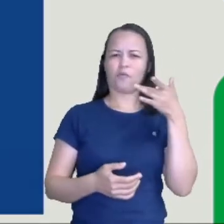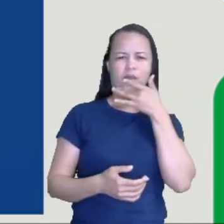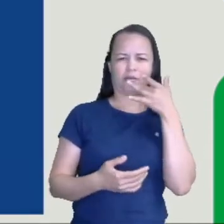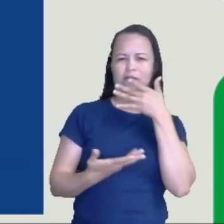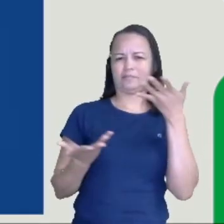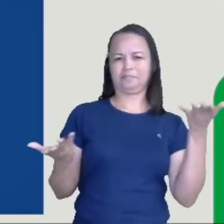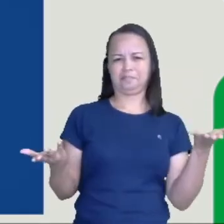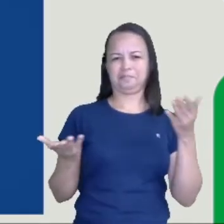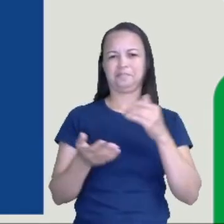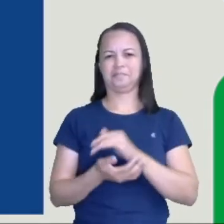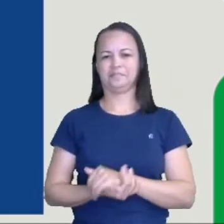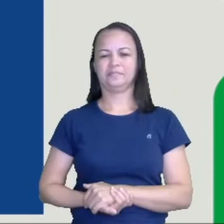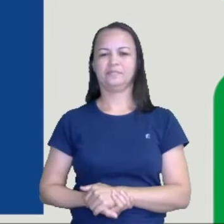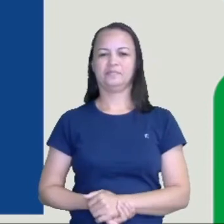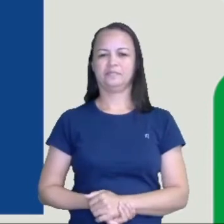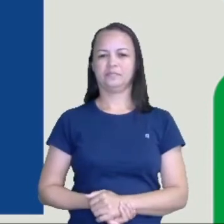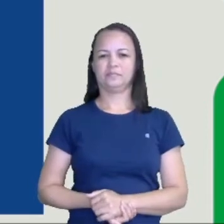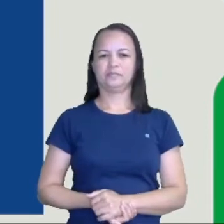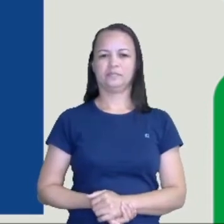beleza.